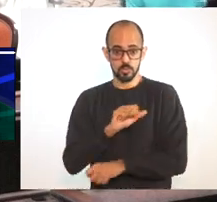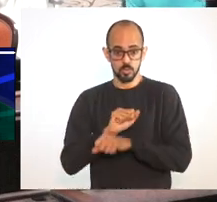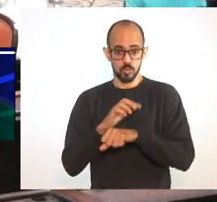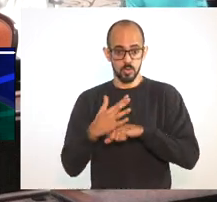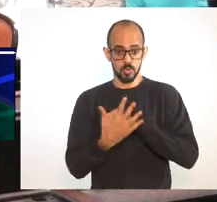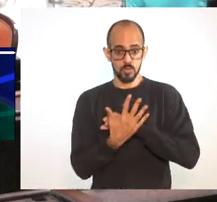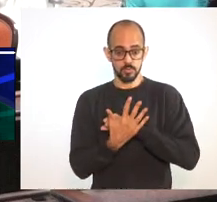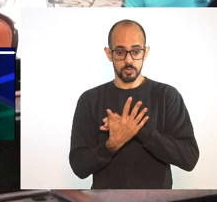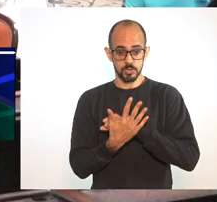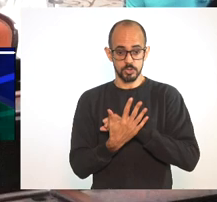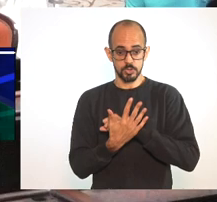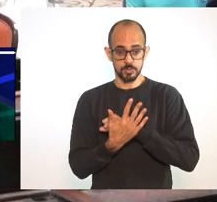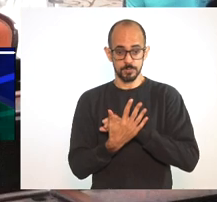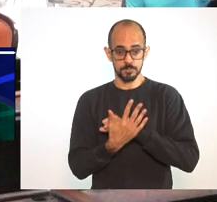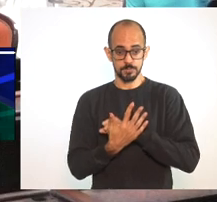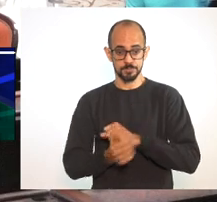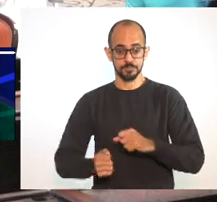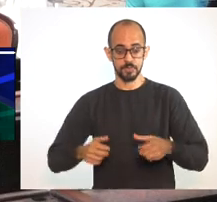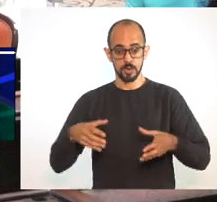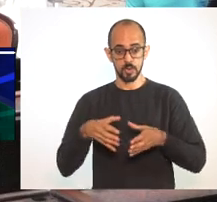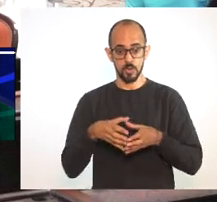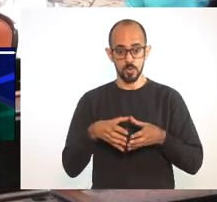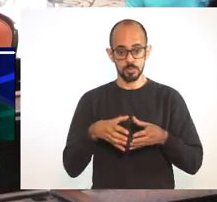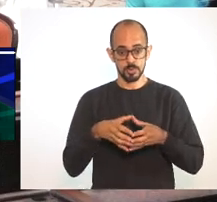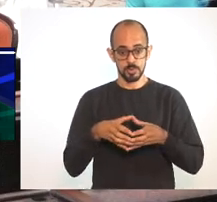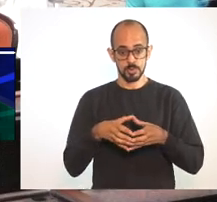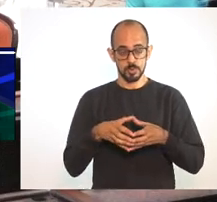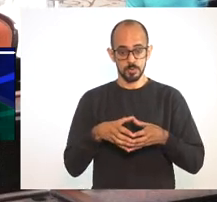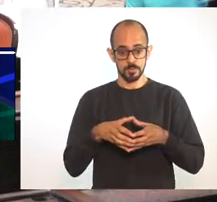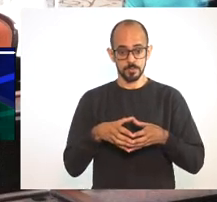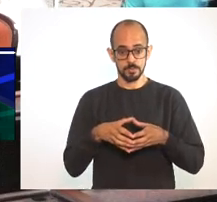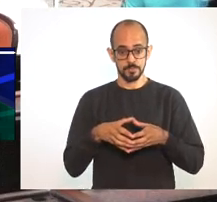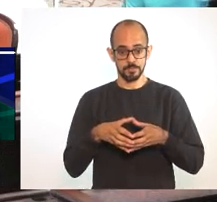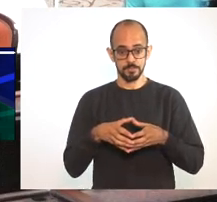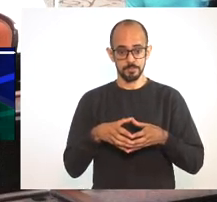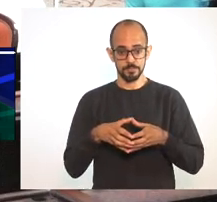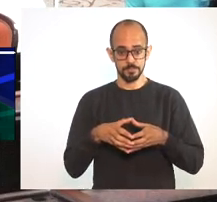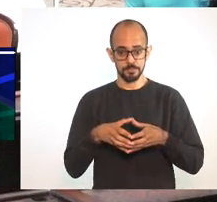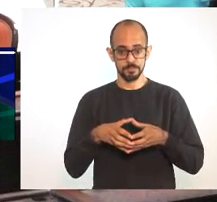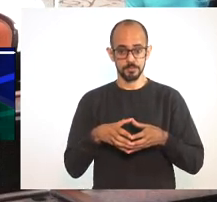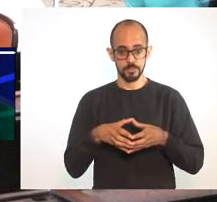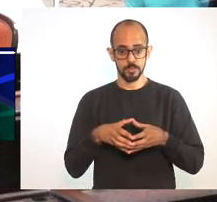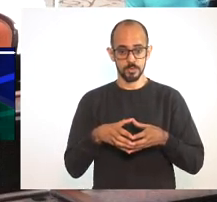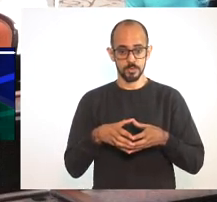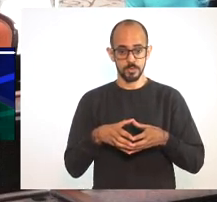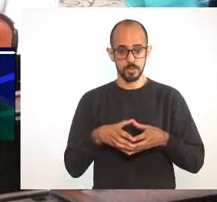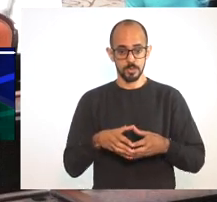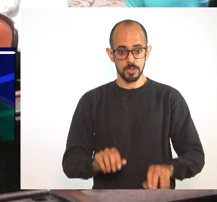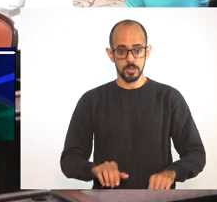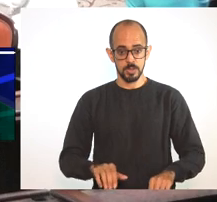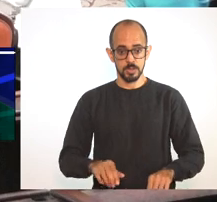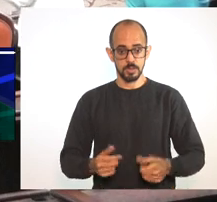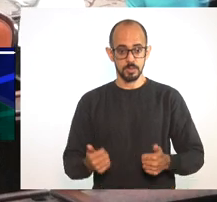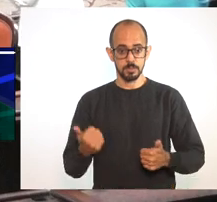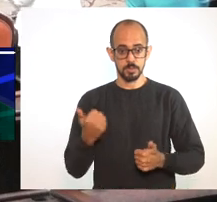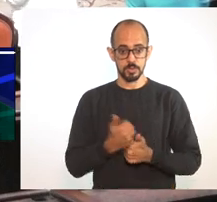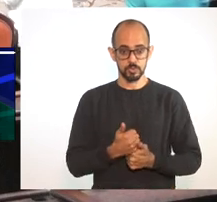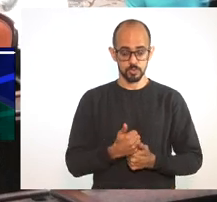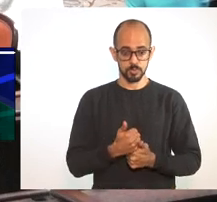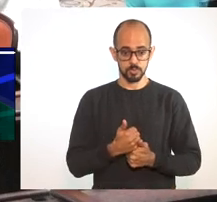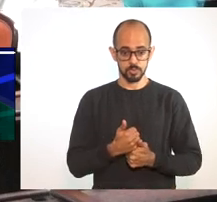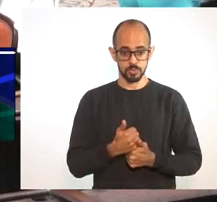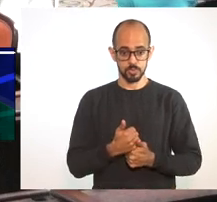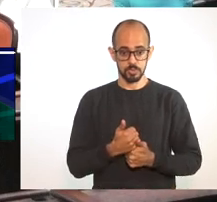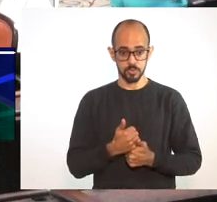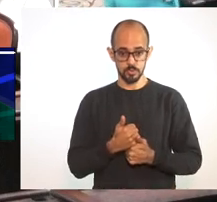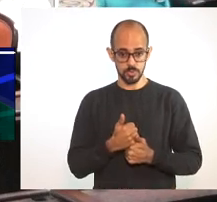das comissões de Constituição e Justiça pela constitucionalidade com emendas, concluindo por substitutivo